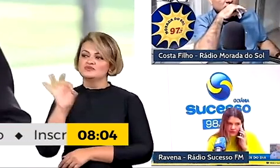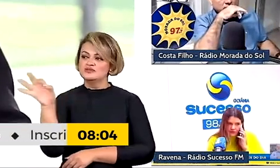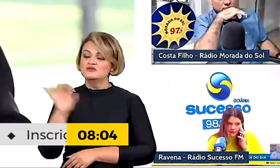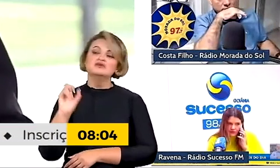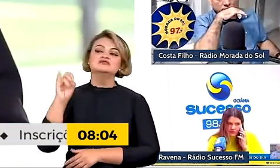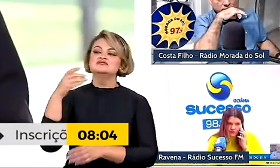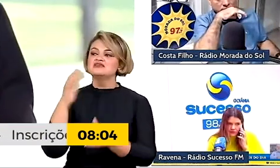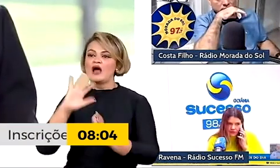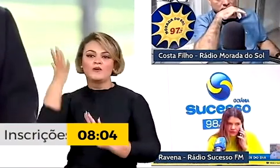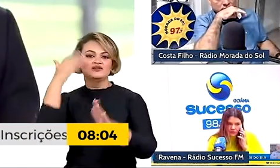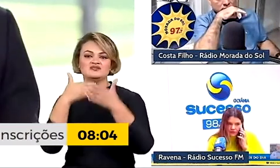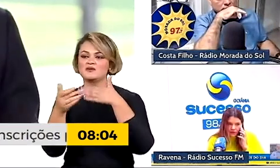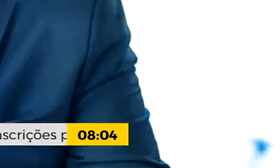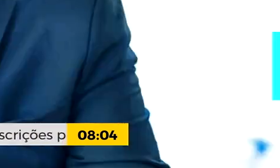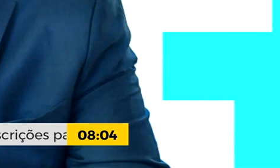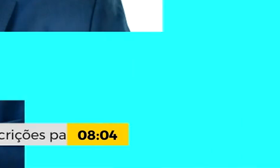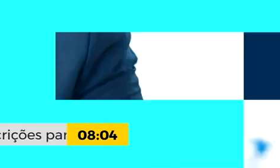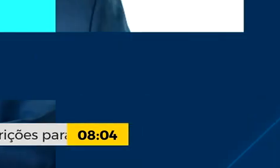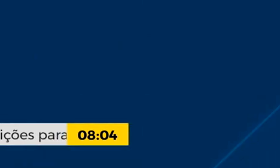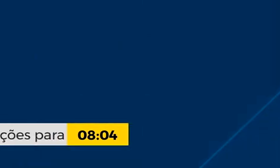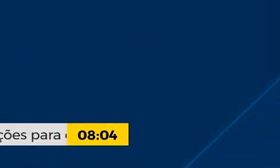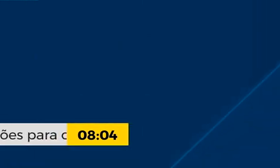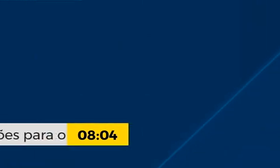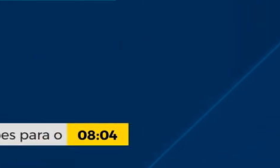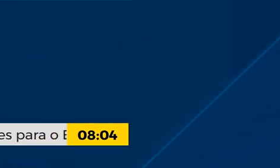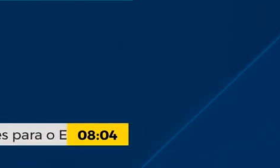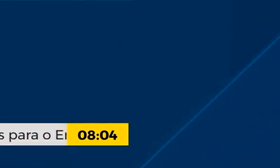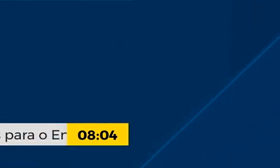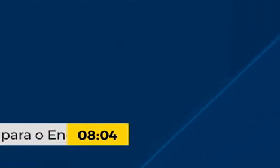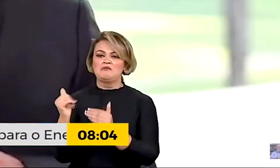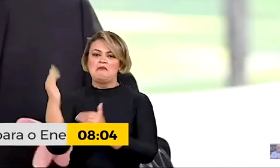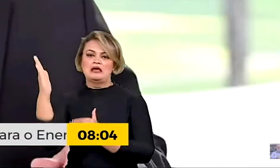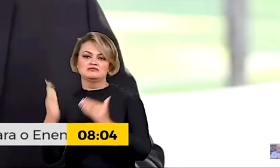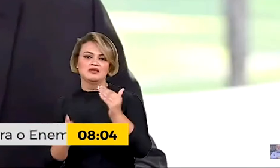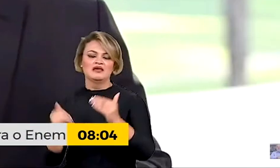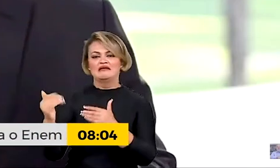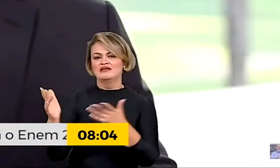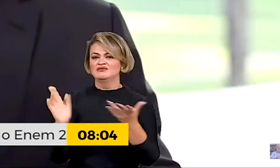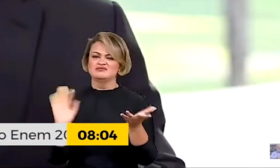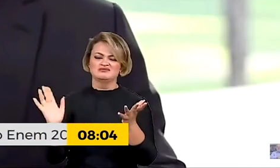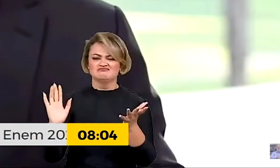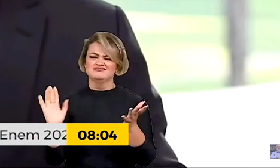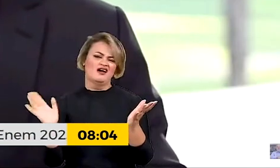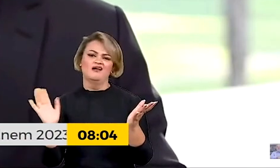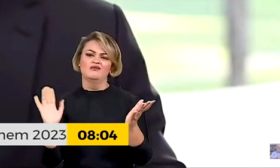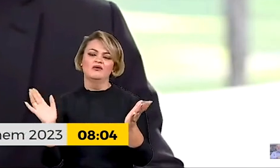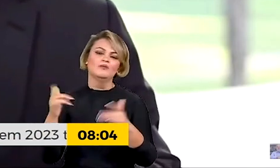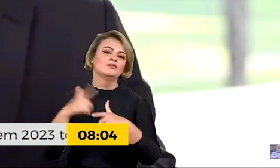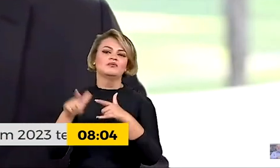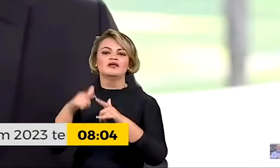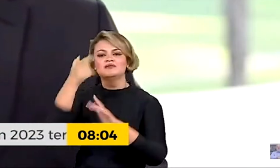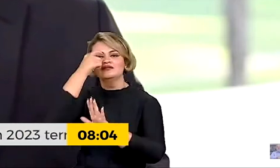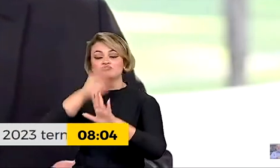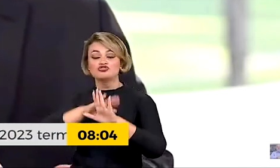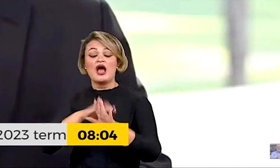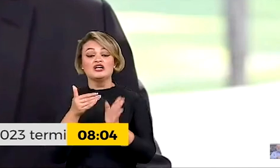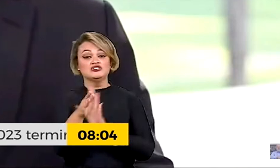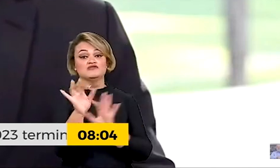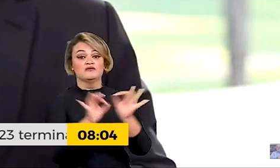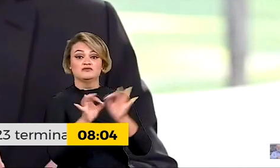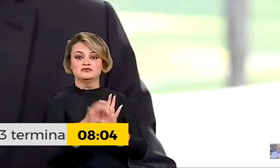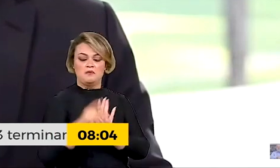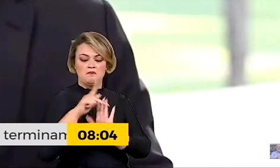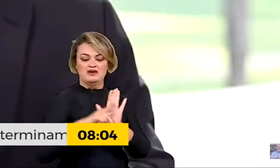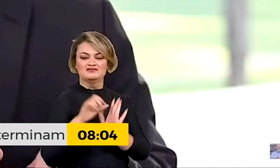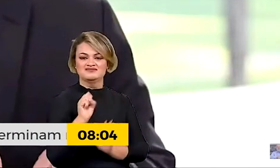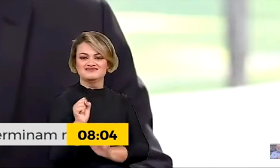eu tô pensando a gente pode até crescer um pouco mais nós vamos fazer um bom plano safra porque nós queremos que a